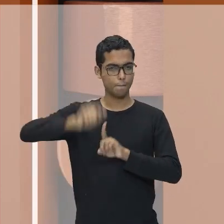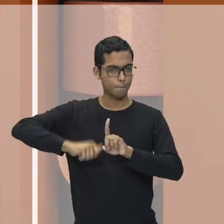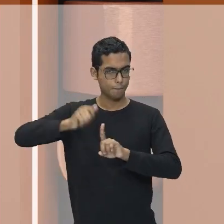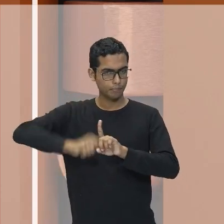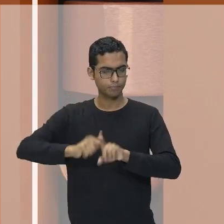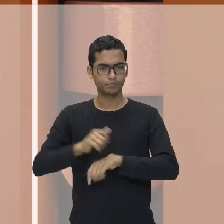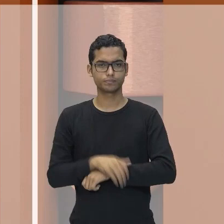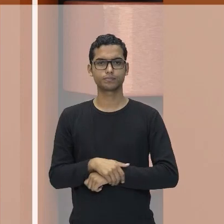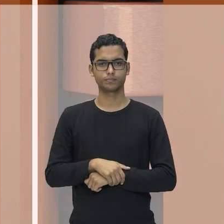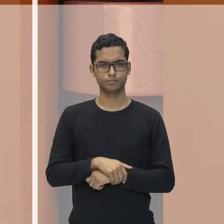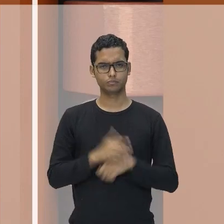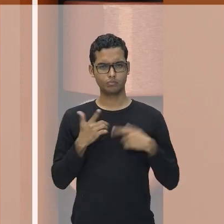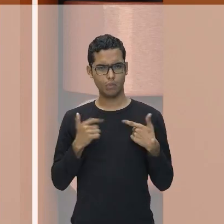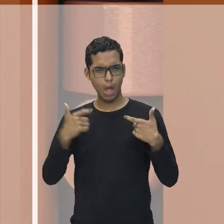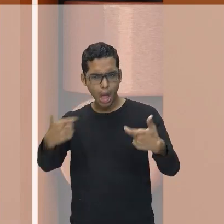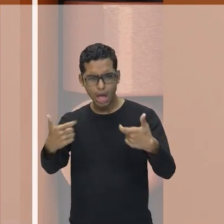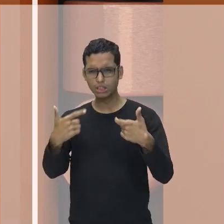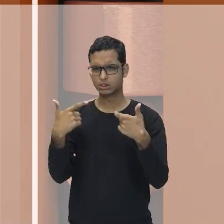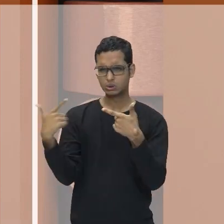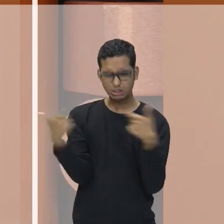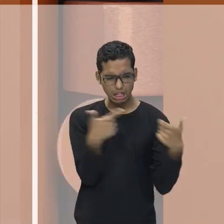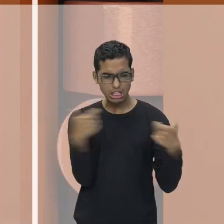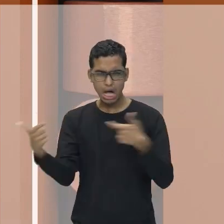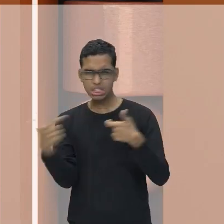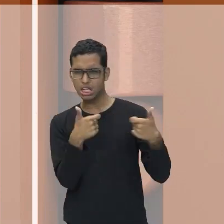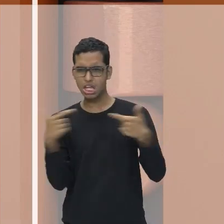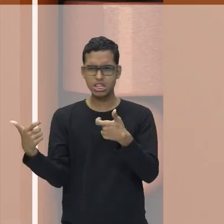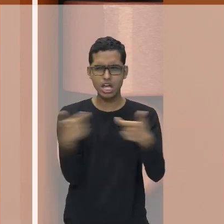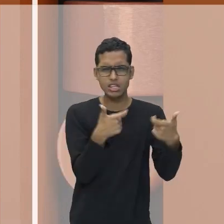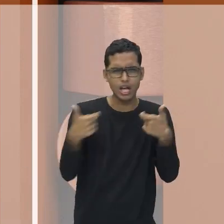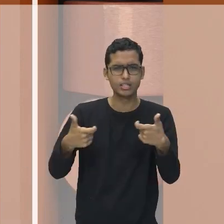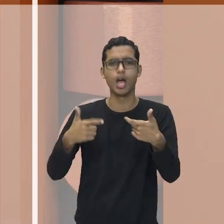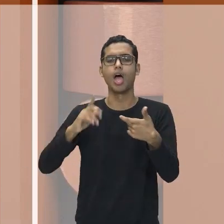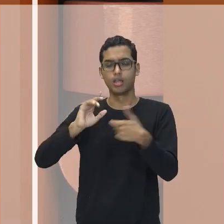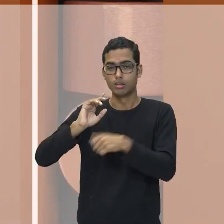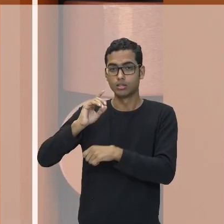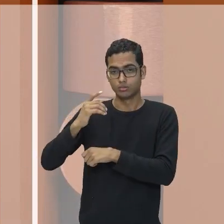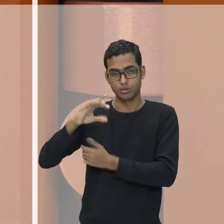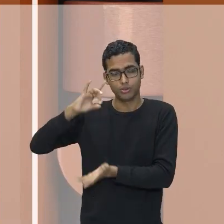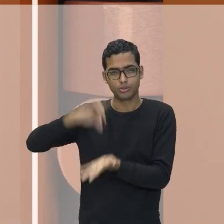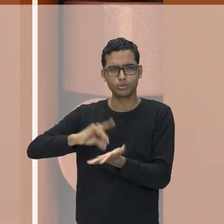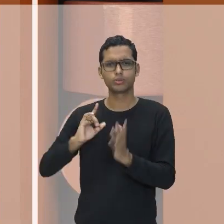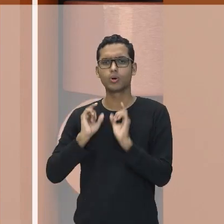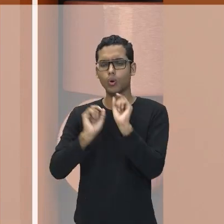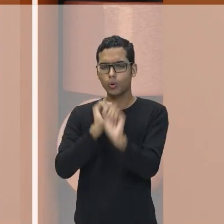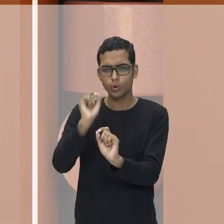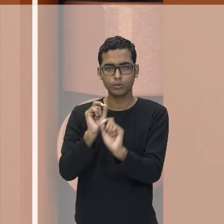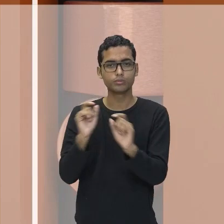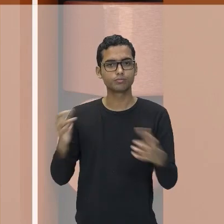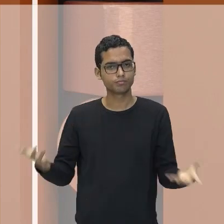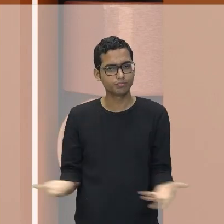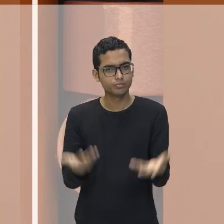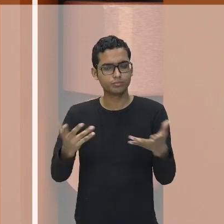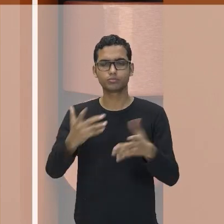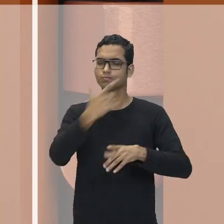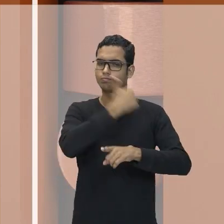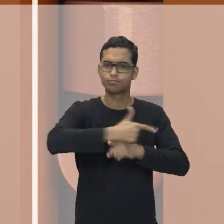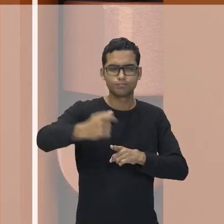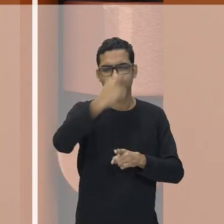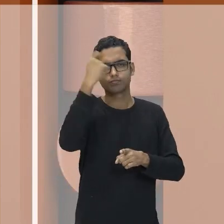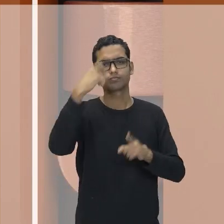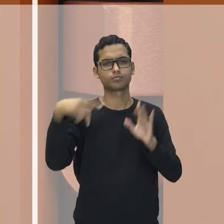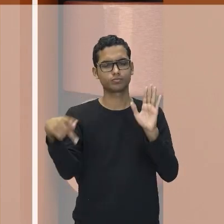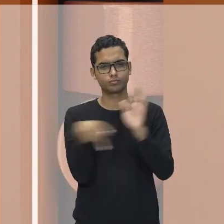6 meses de batalha intensa. E essa batalha culminou com a vitória